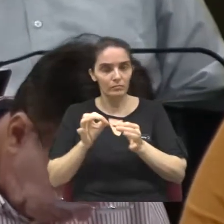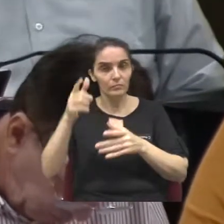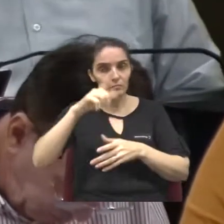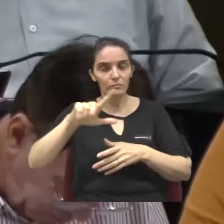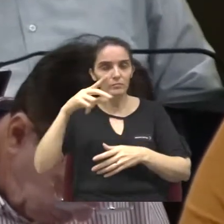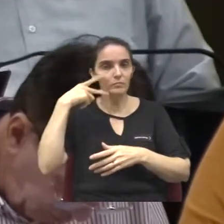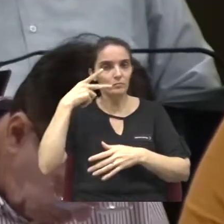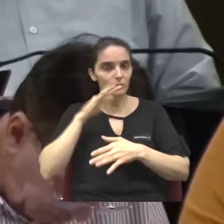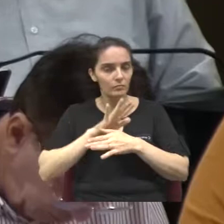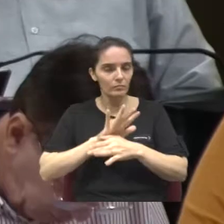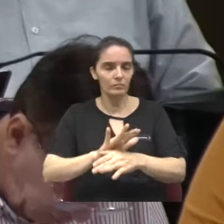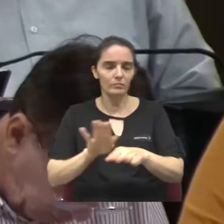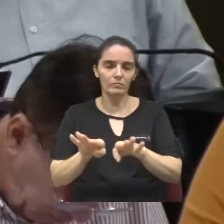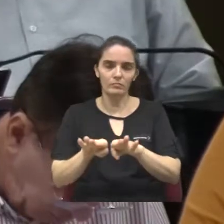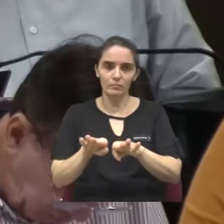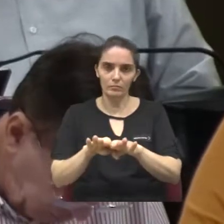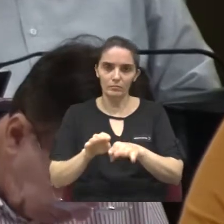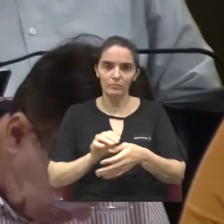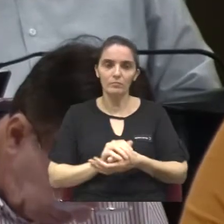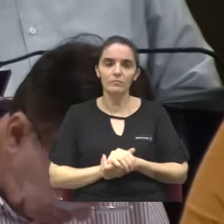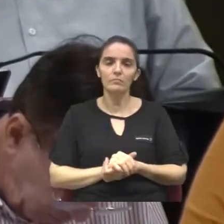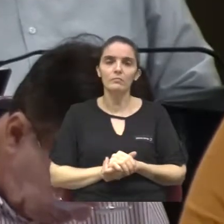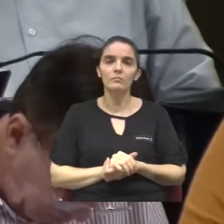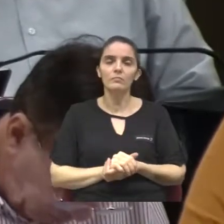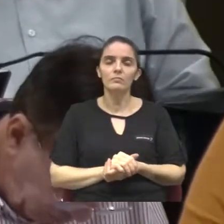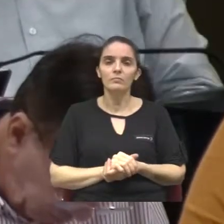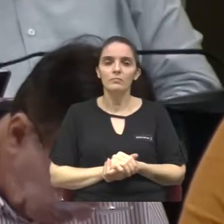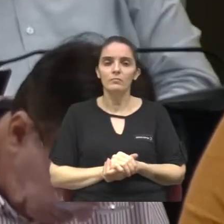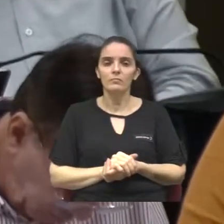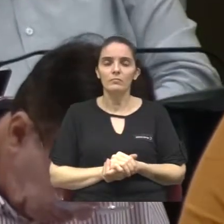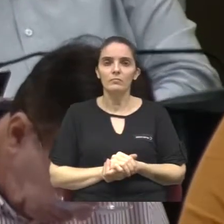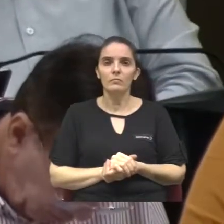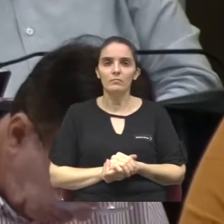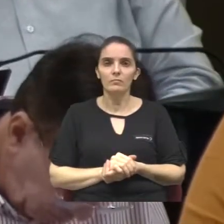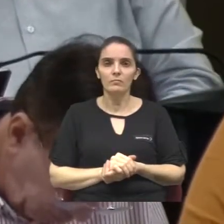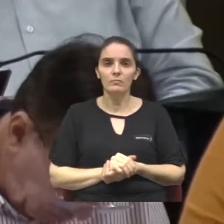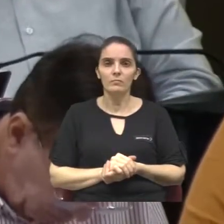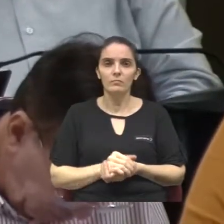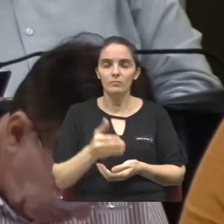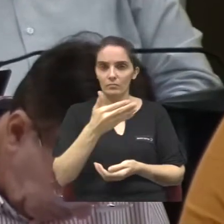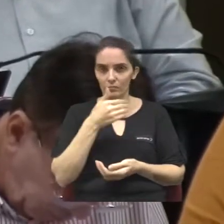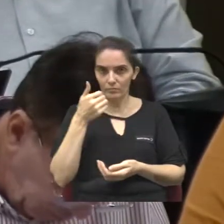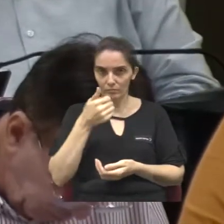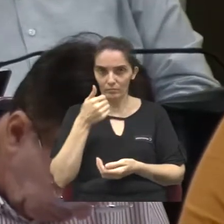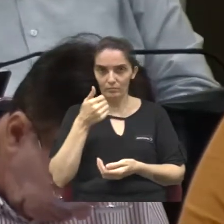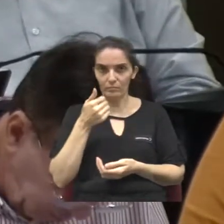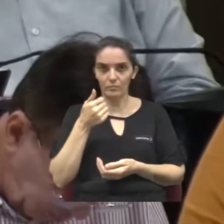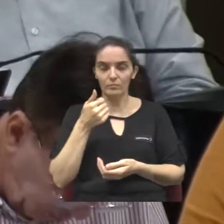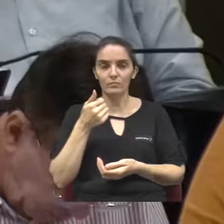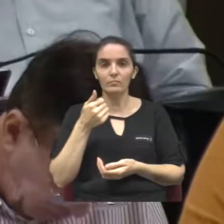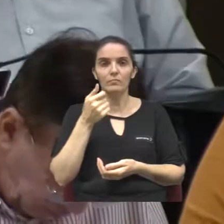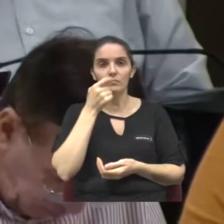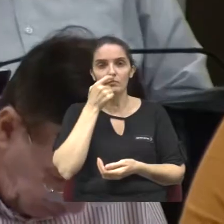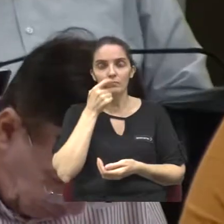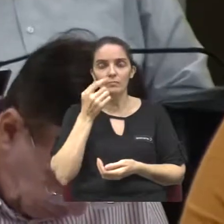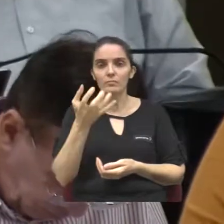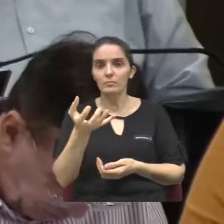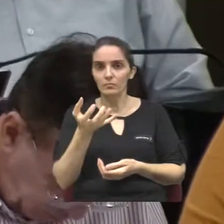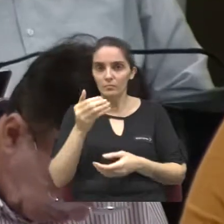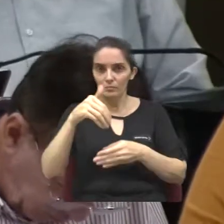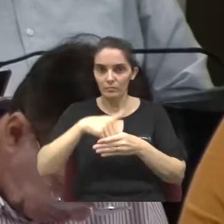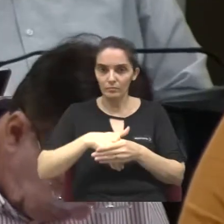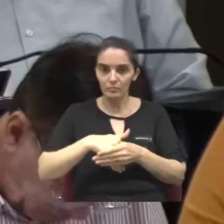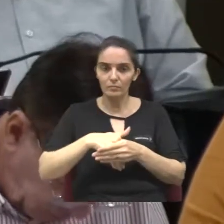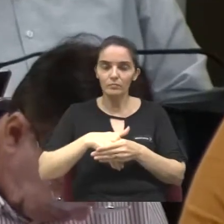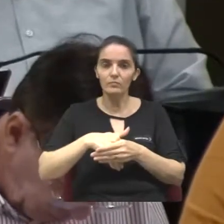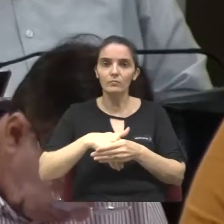mãos, e é um projeto construtivo. Então, para agilizar o processo, eu gostaria de solicitar o voto